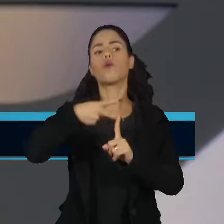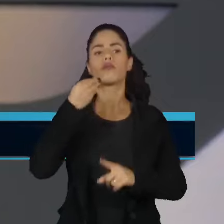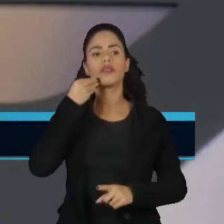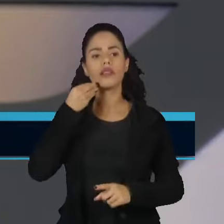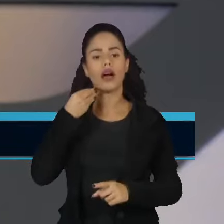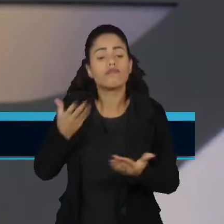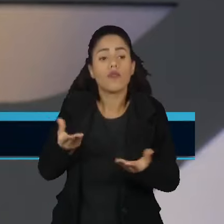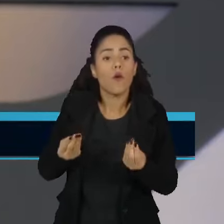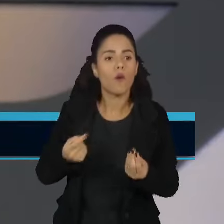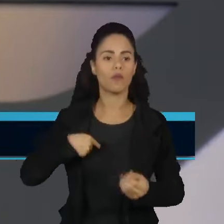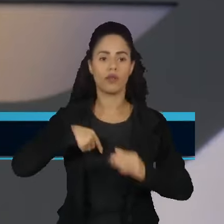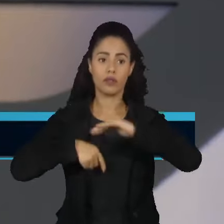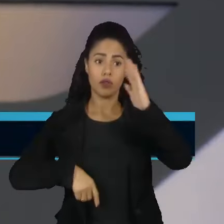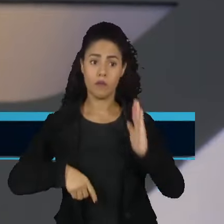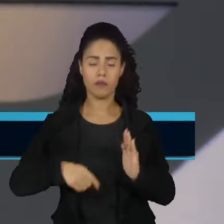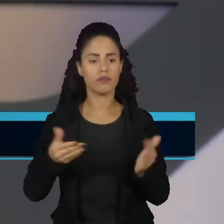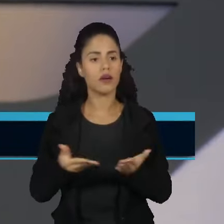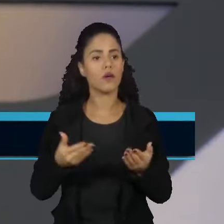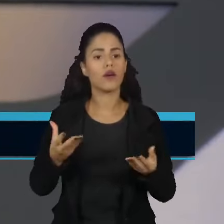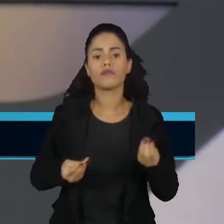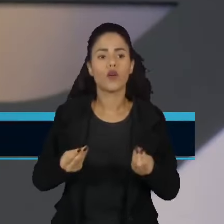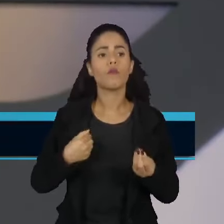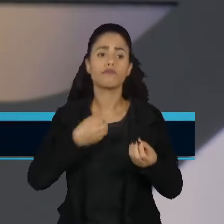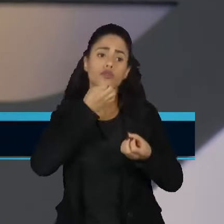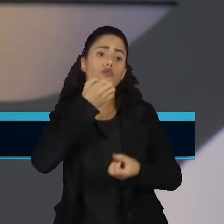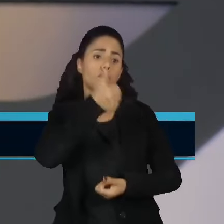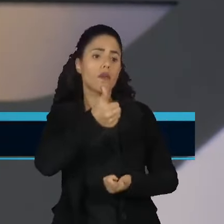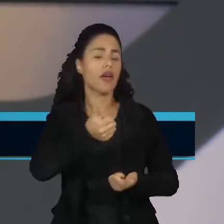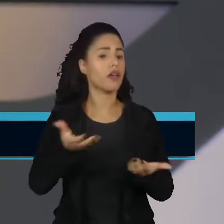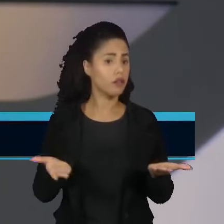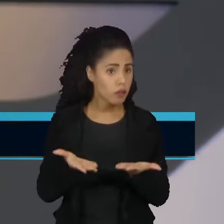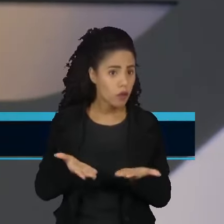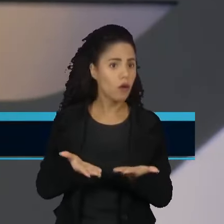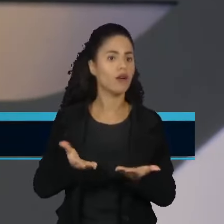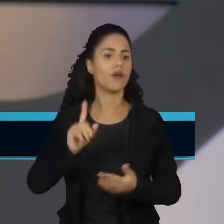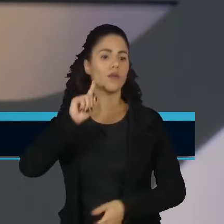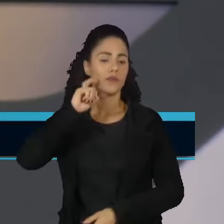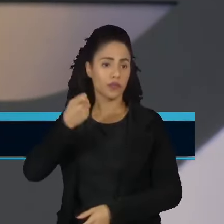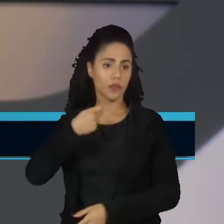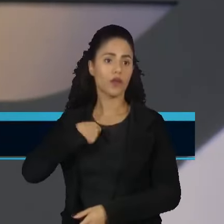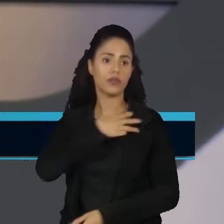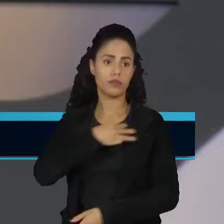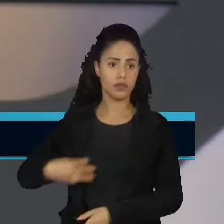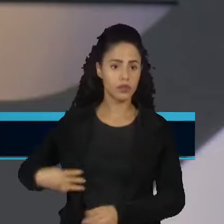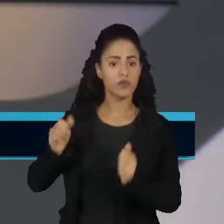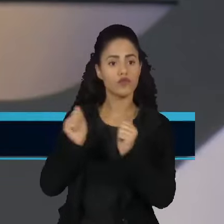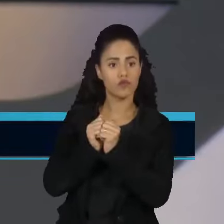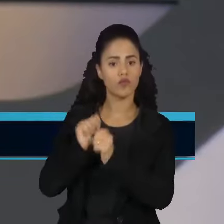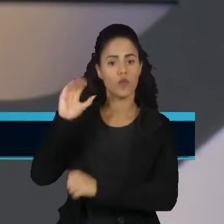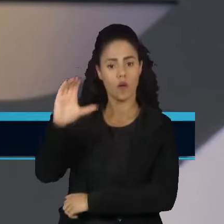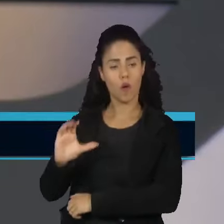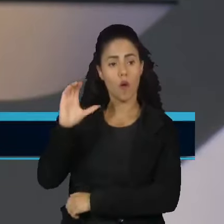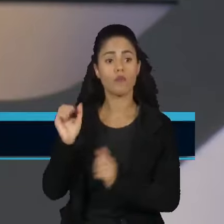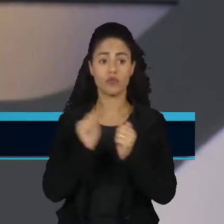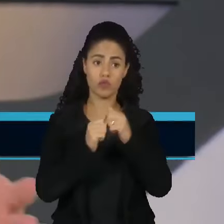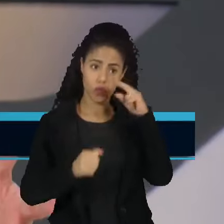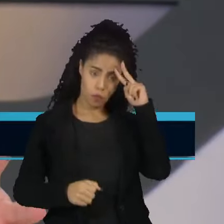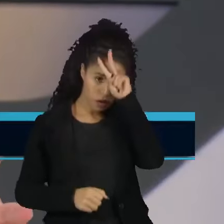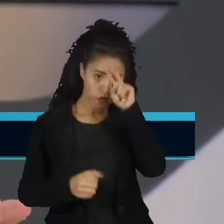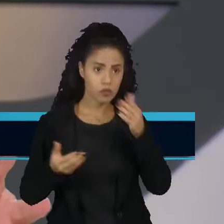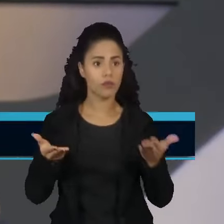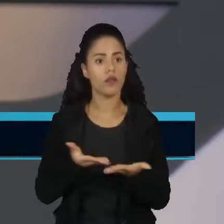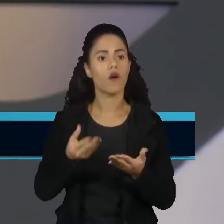acordo. E o Brasil, nesse sentido, está indo muito bem. O ex-ministro Celso Amorim, junto com a Colômbia, junto com o México, e